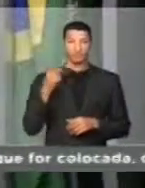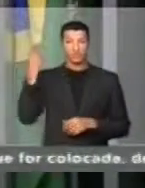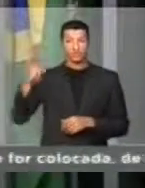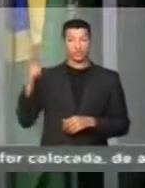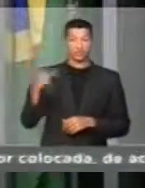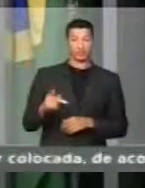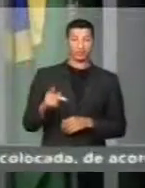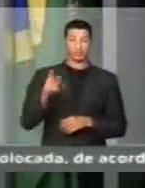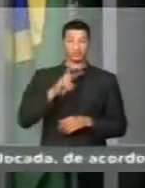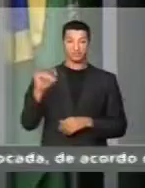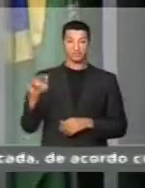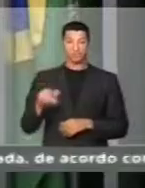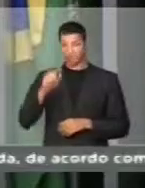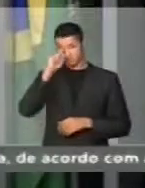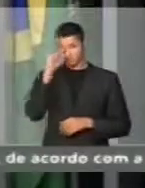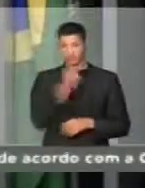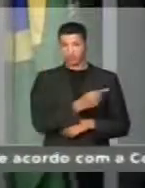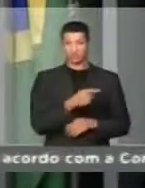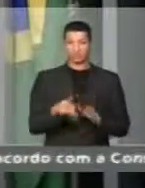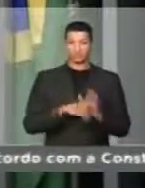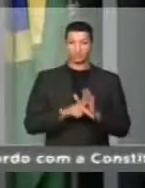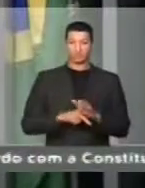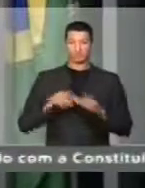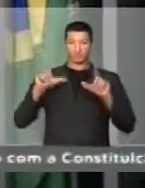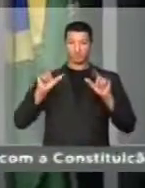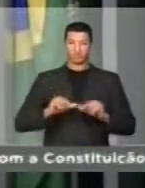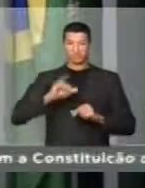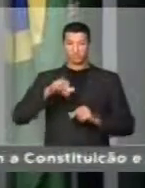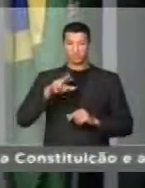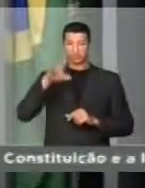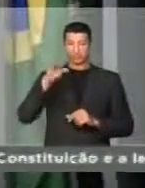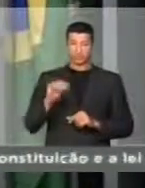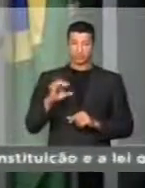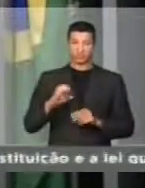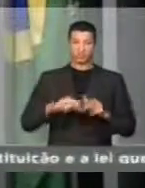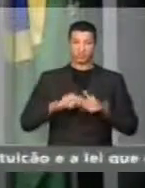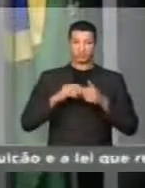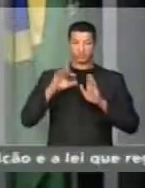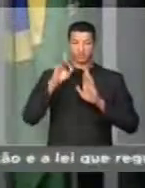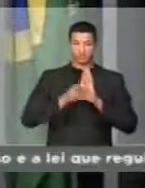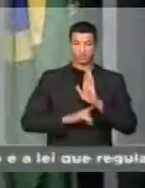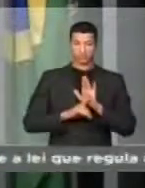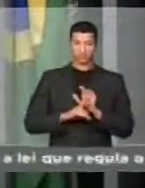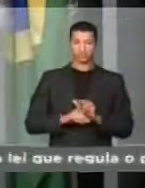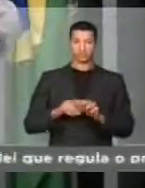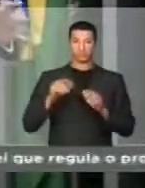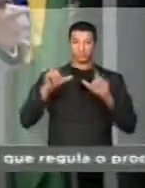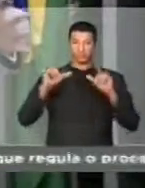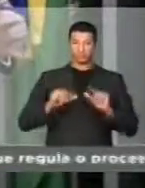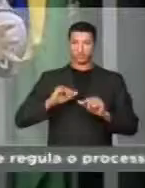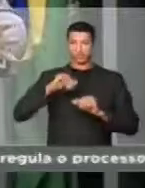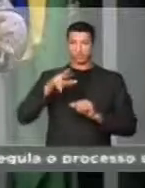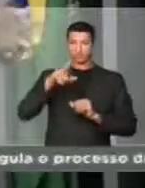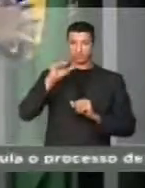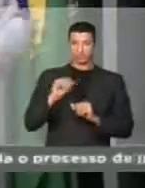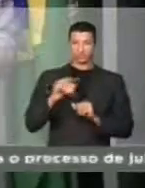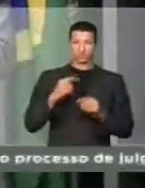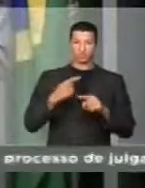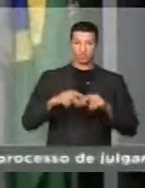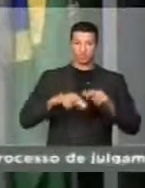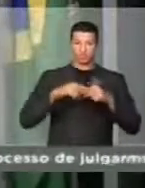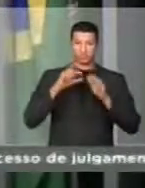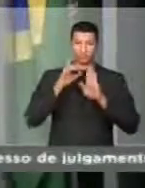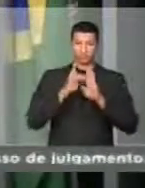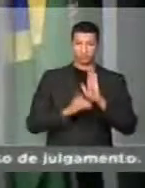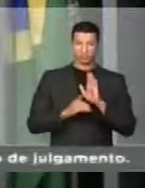ela iria determinar a baixa dos juros por decreto. Ia diminuir os juros por